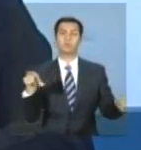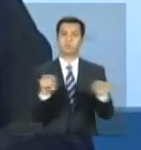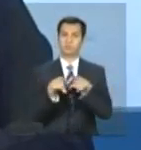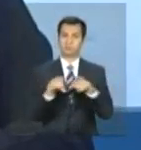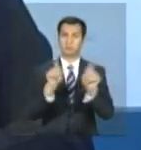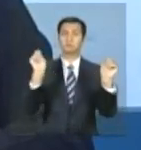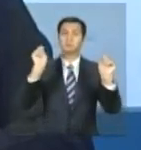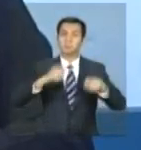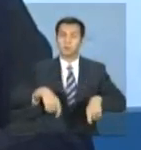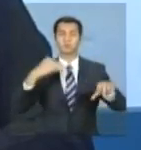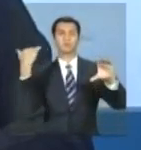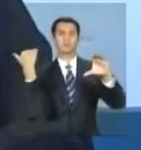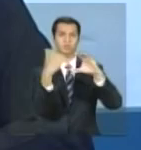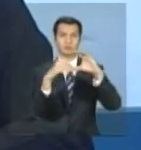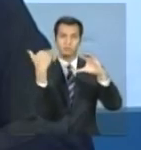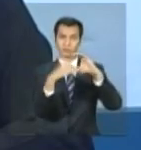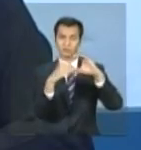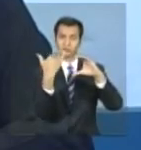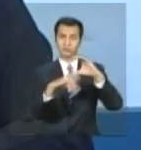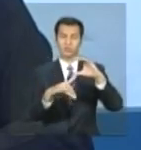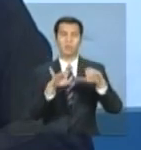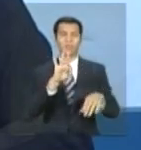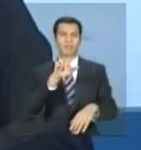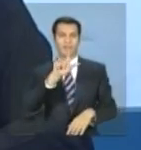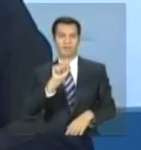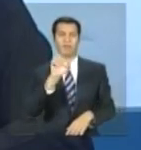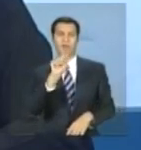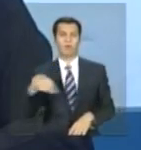5864,58675868 ou pelo e-mail